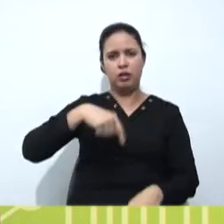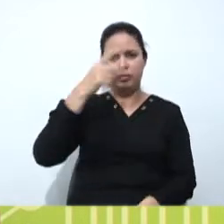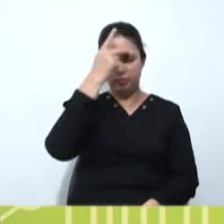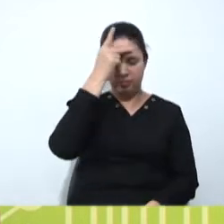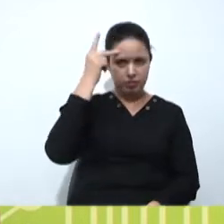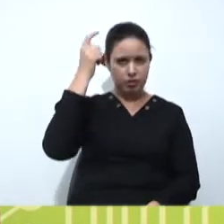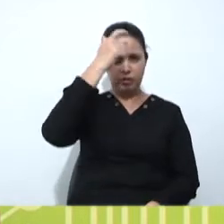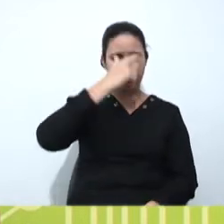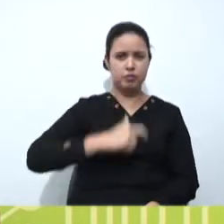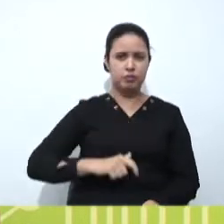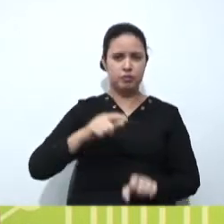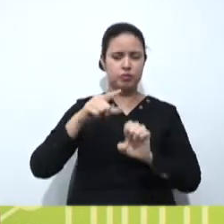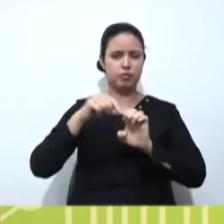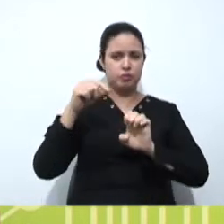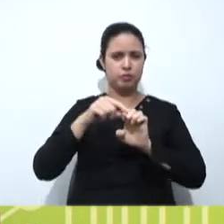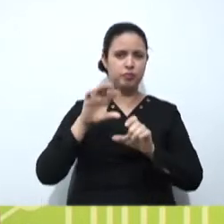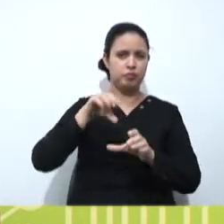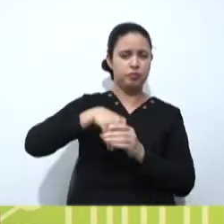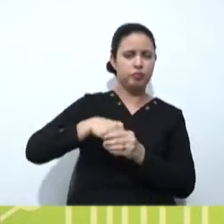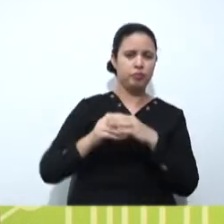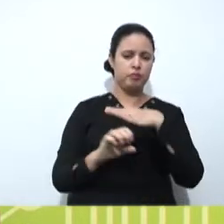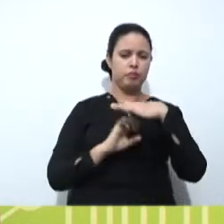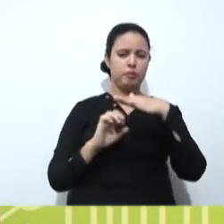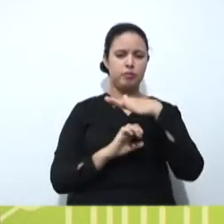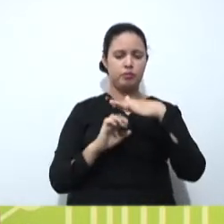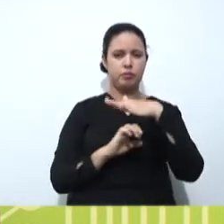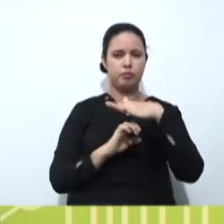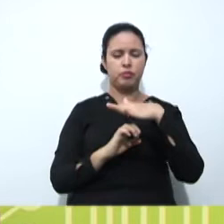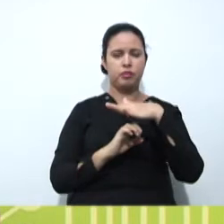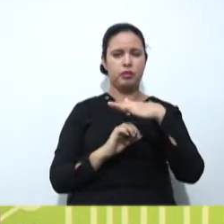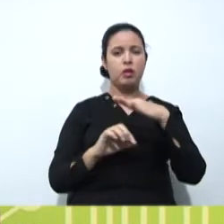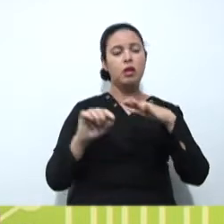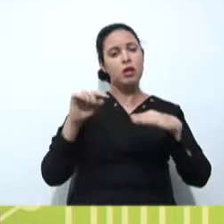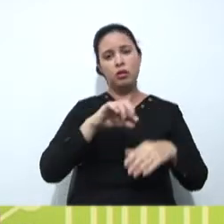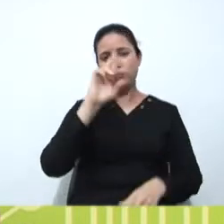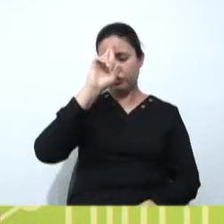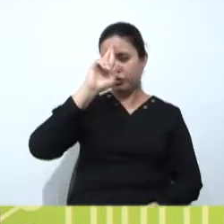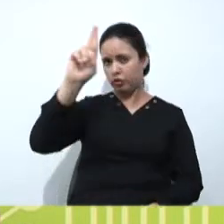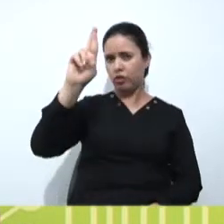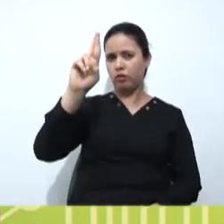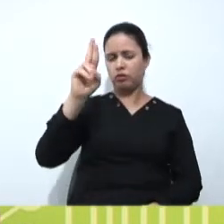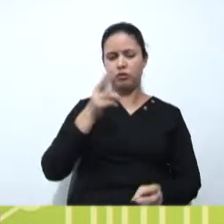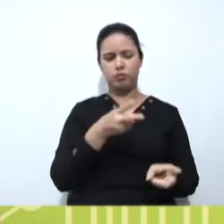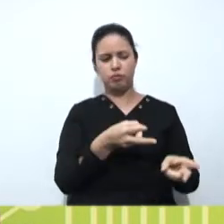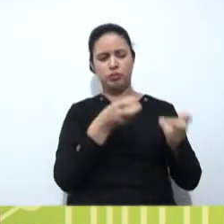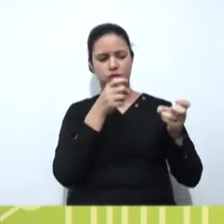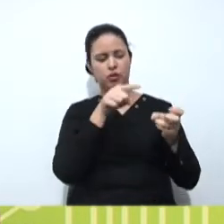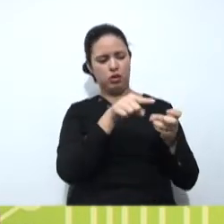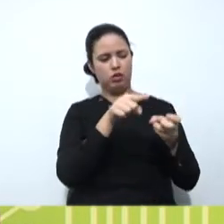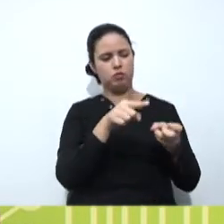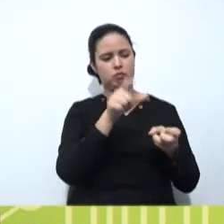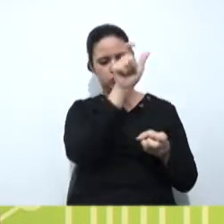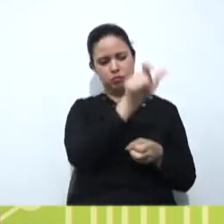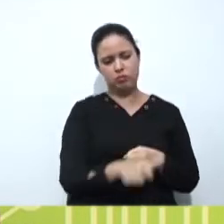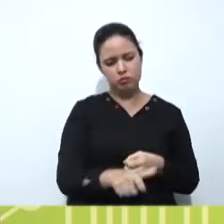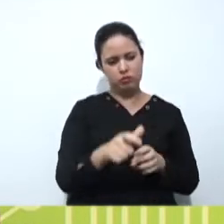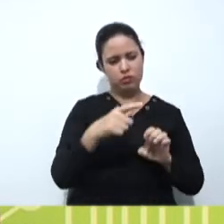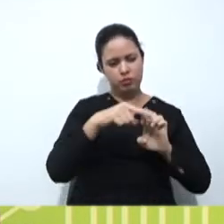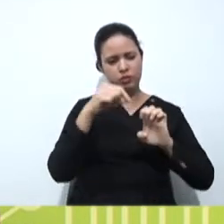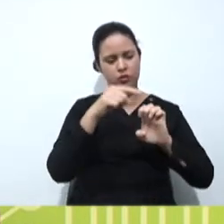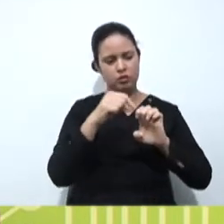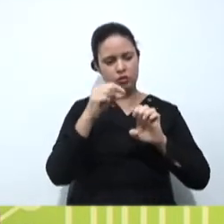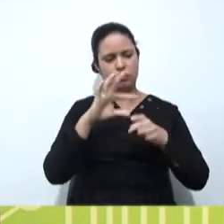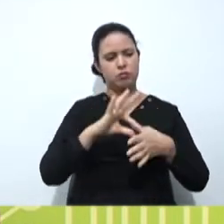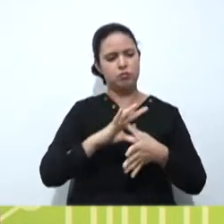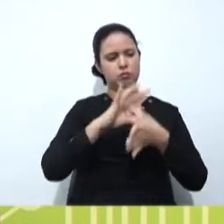ter um perfil muito empreendedor dentro da empresa. E o dono da empresa, ele tende a valorizar esses tipos de pessoas porque